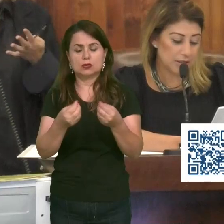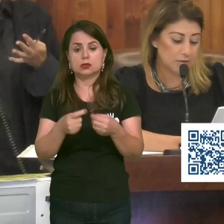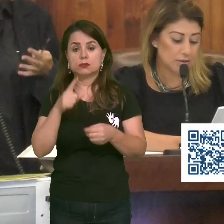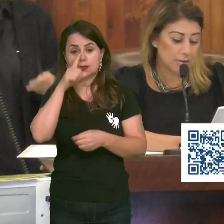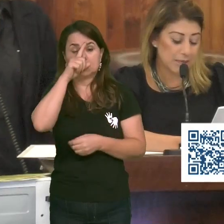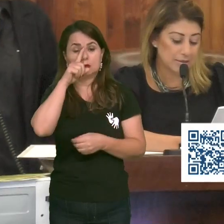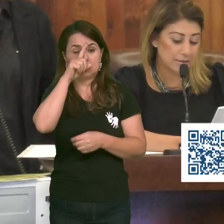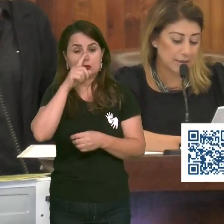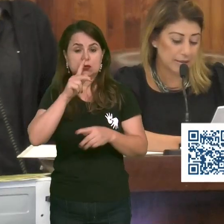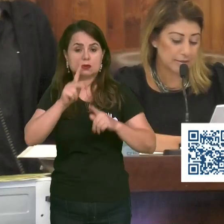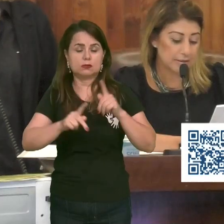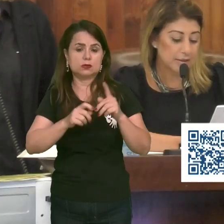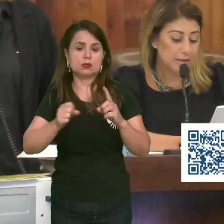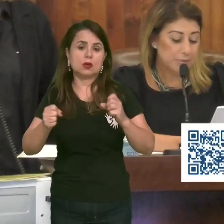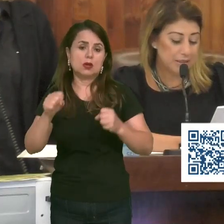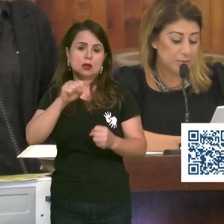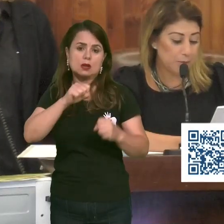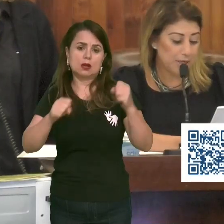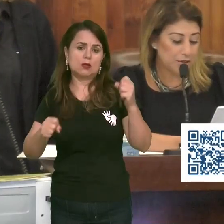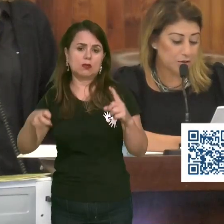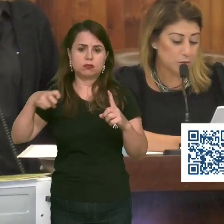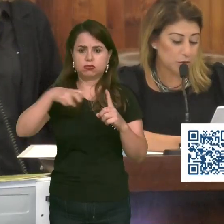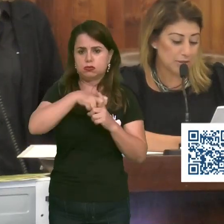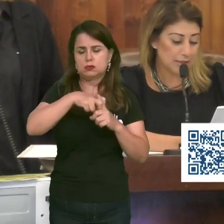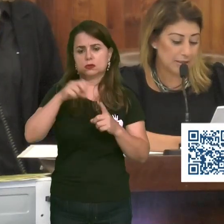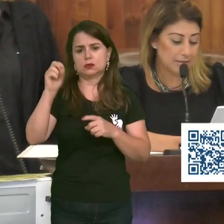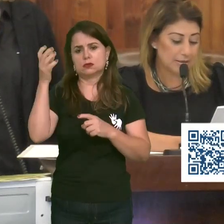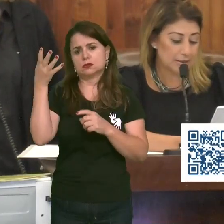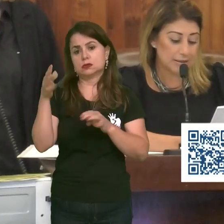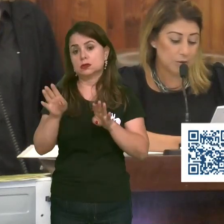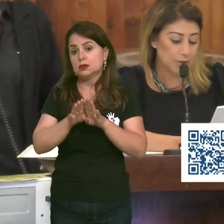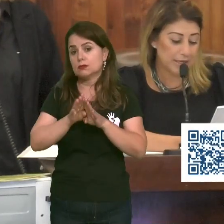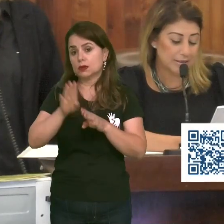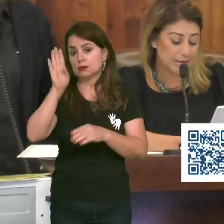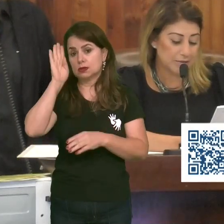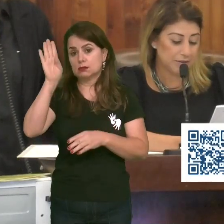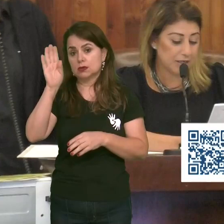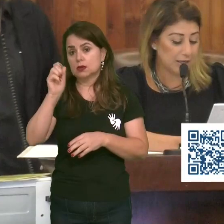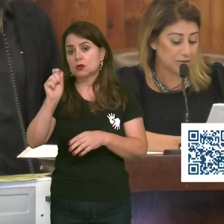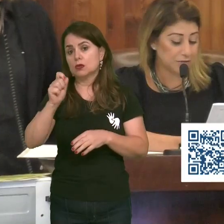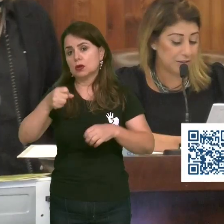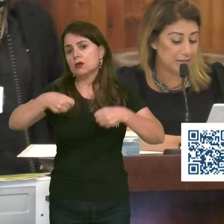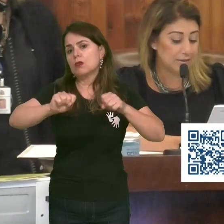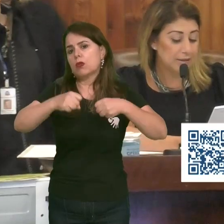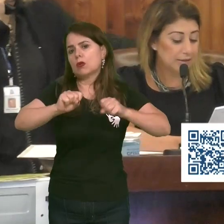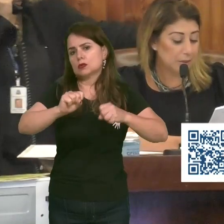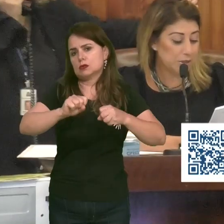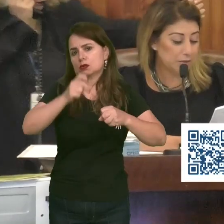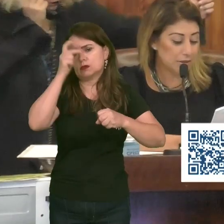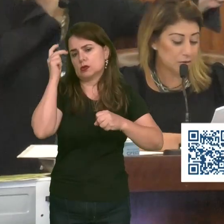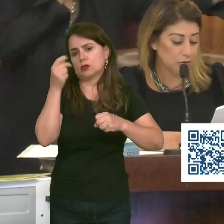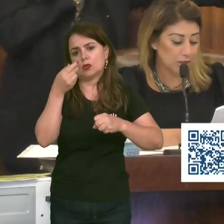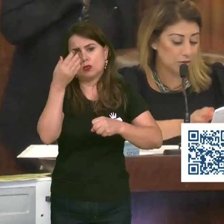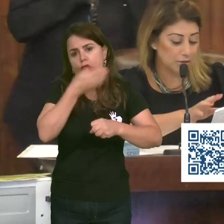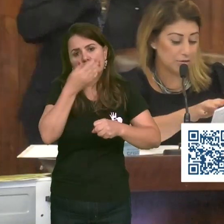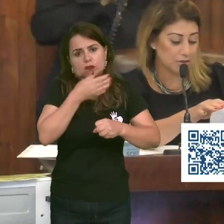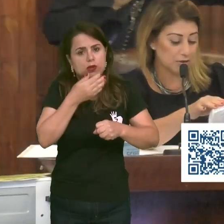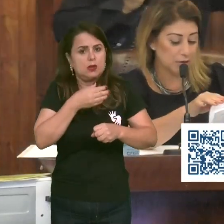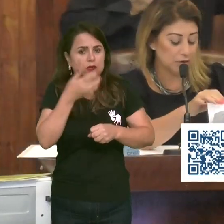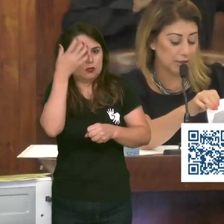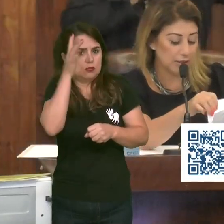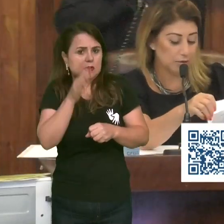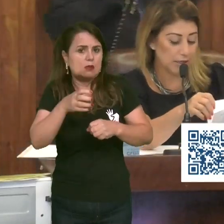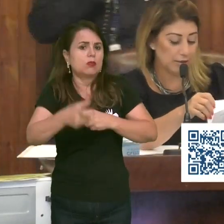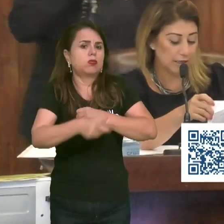danos aos veículos e demais acidentes principalmente aos motociclistas que não conhecem a via haja Vista tamanho das ondulações